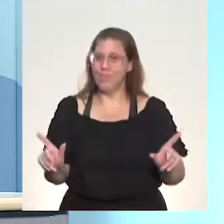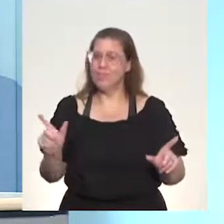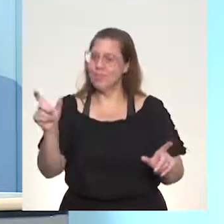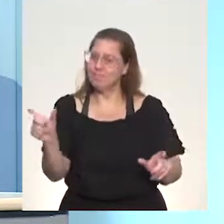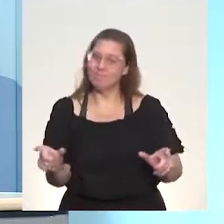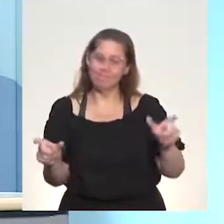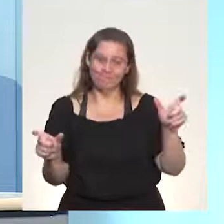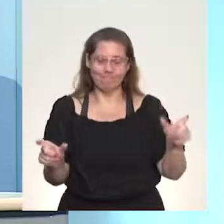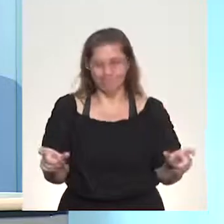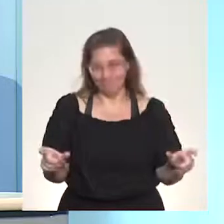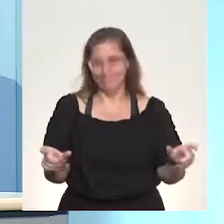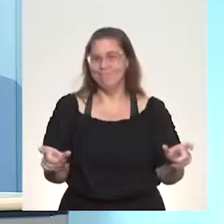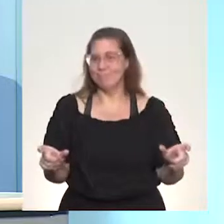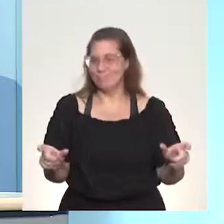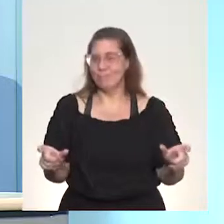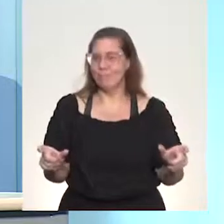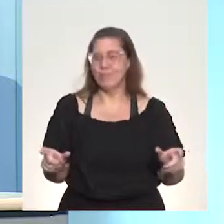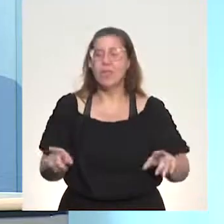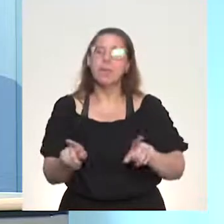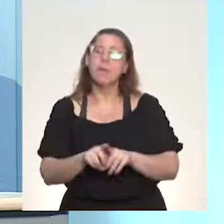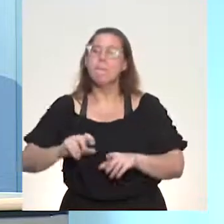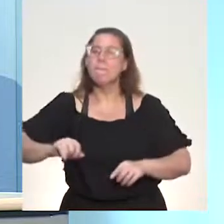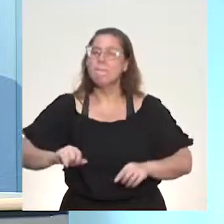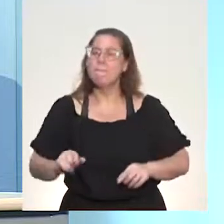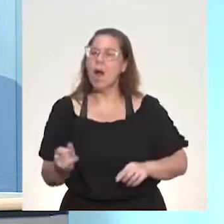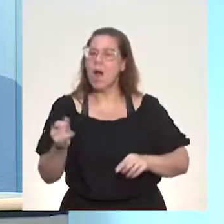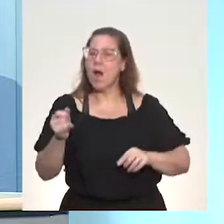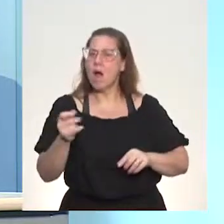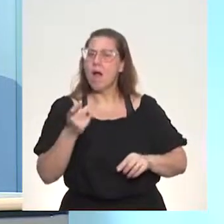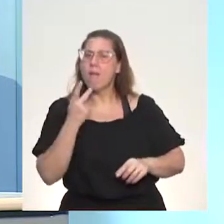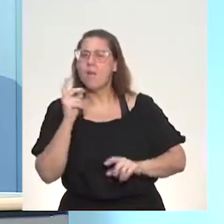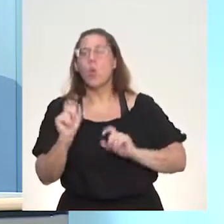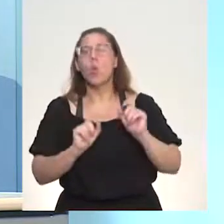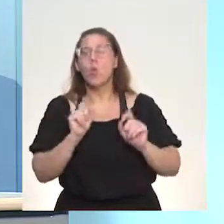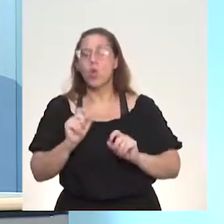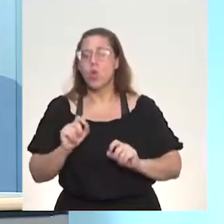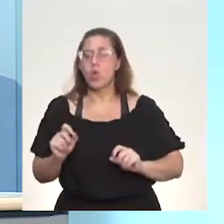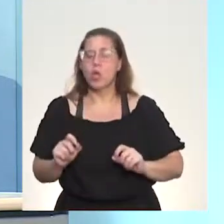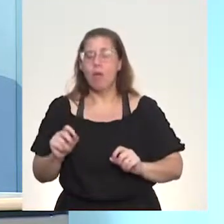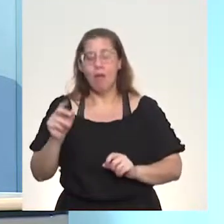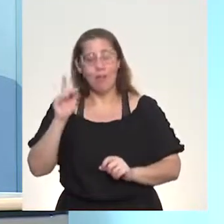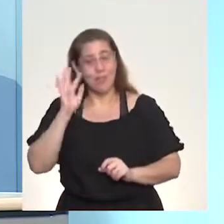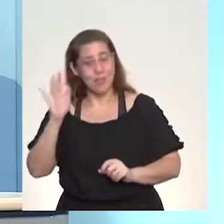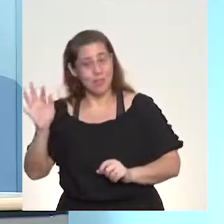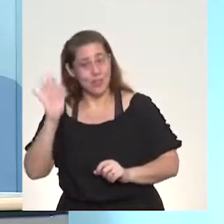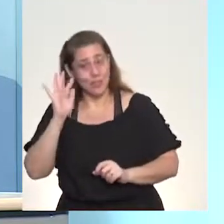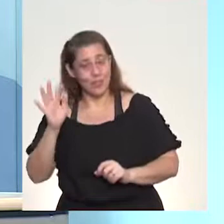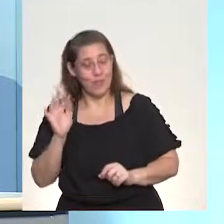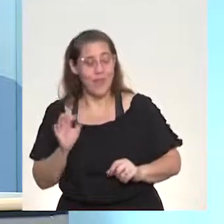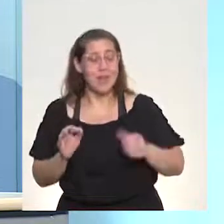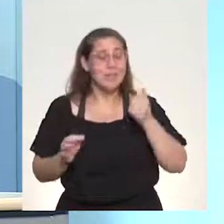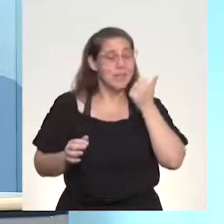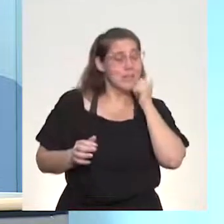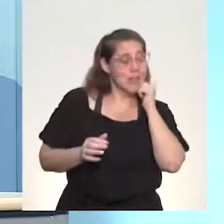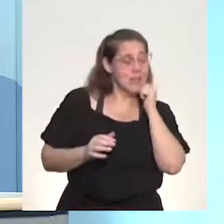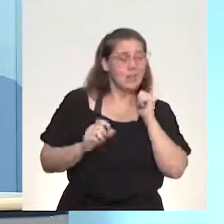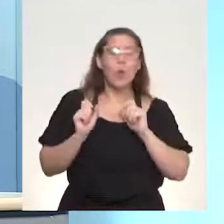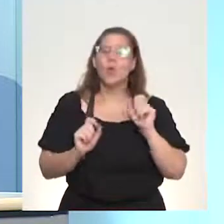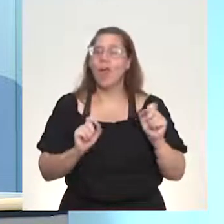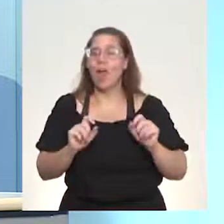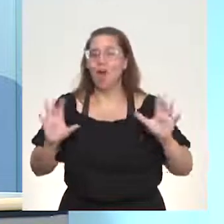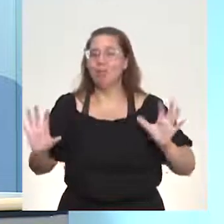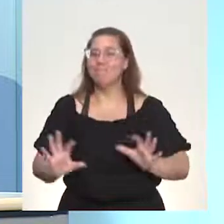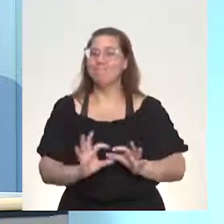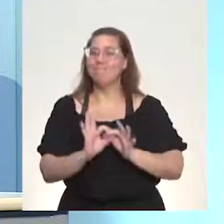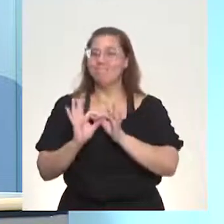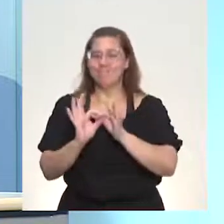E ainda com Deleuze, ele aproveitou e disse, olha, o que une a ciência e a filosofia é o ato de criação, ou seja, uma